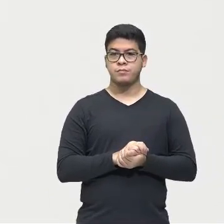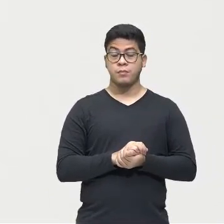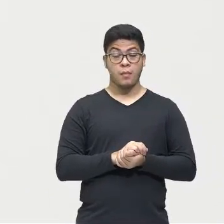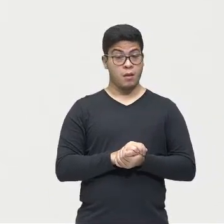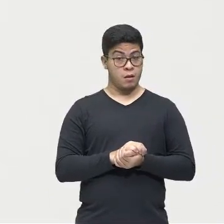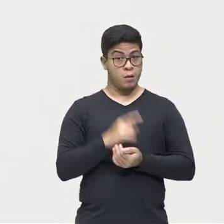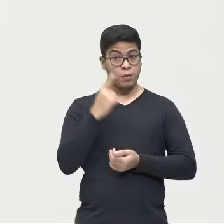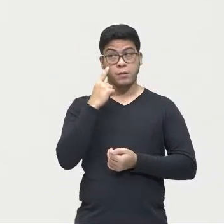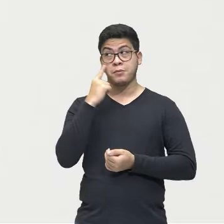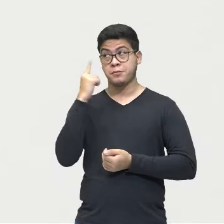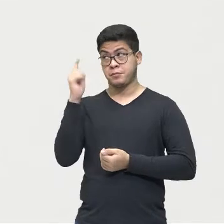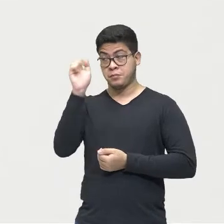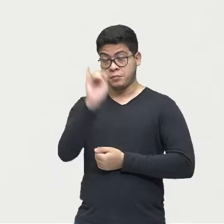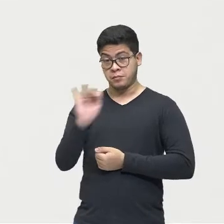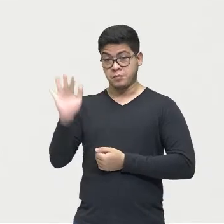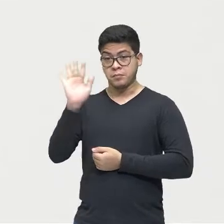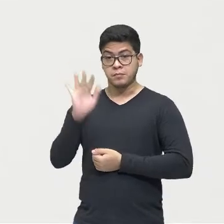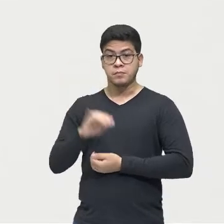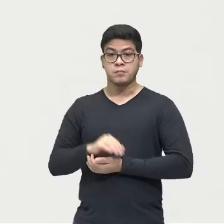Perfeito?